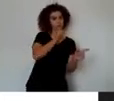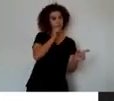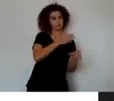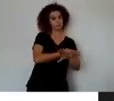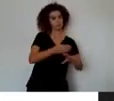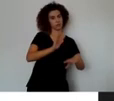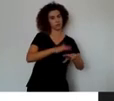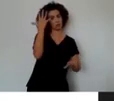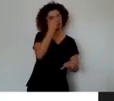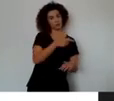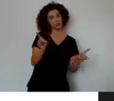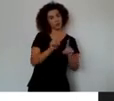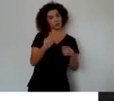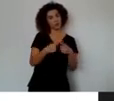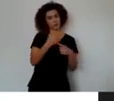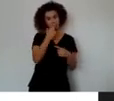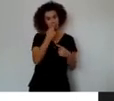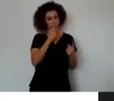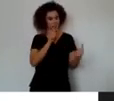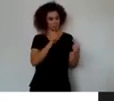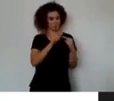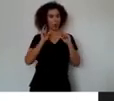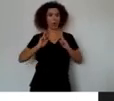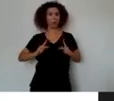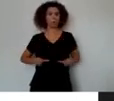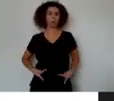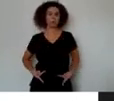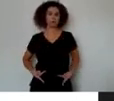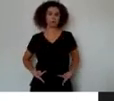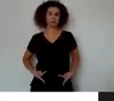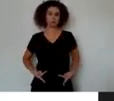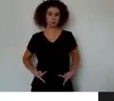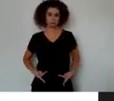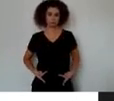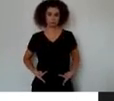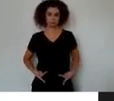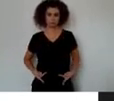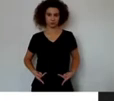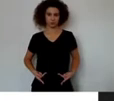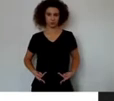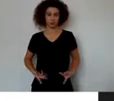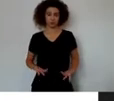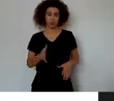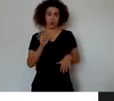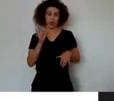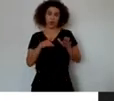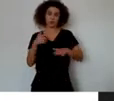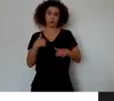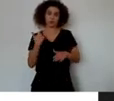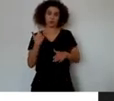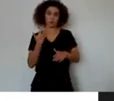humanidade e que, de certa forma, me aproximar dela ali pode, né? Talvez passar um pouquinho dessa humanidade para mim, que já fui desumanizada a vida